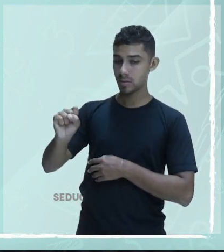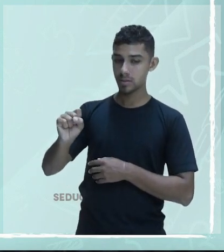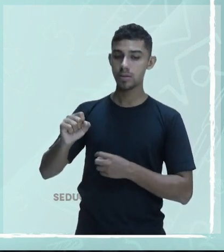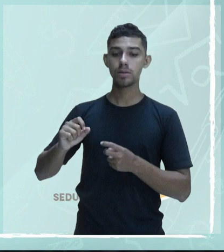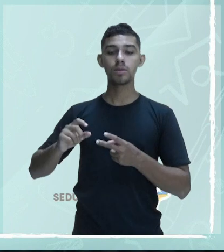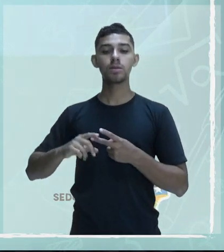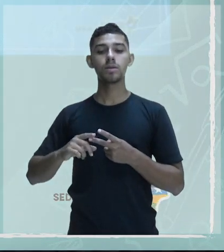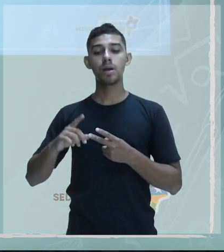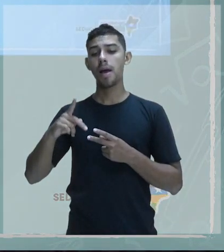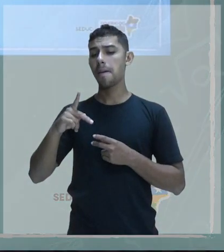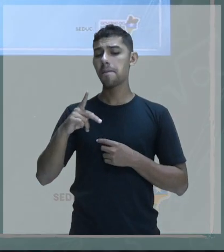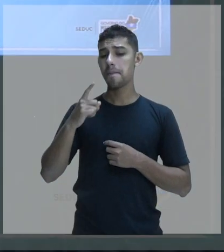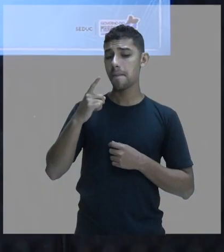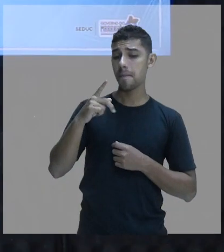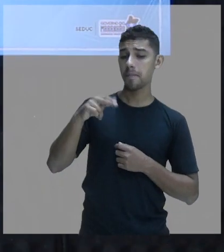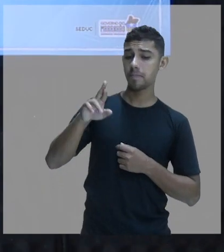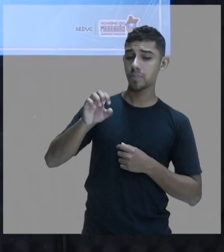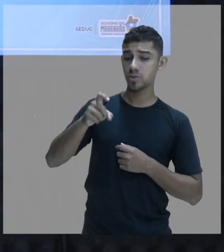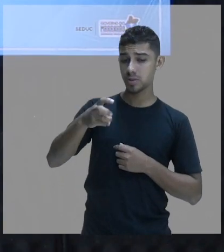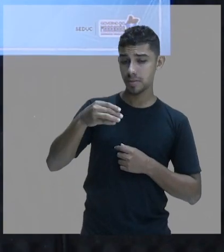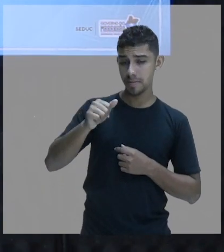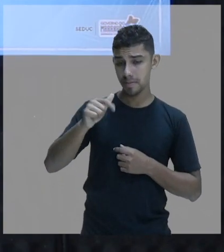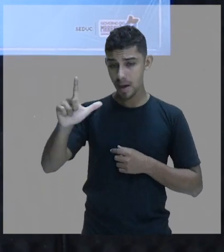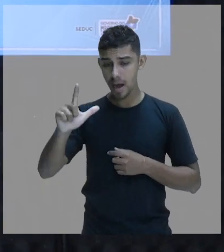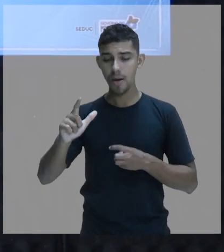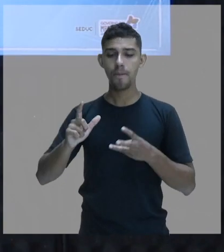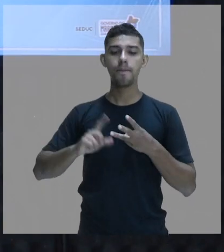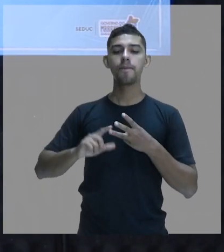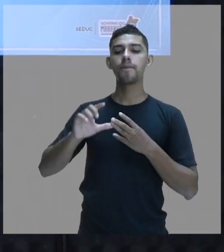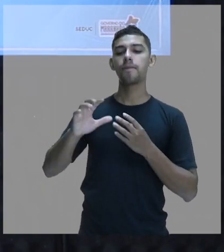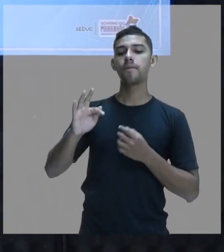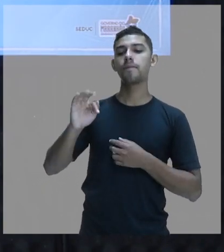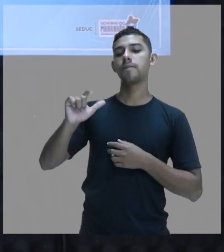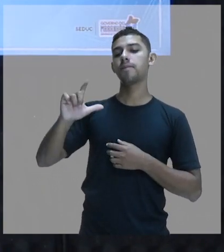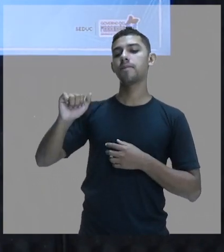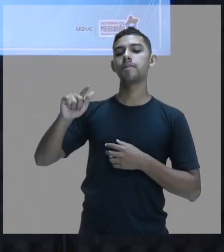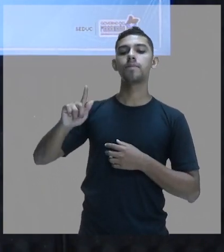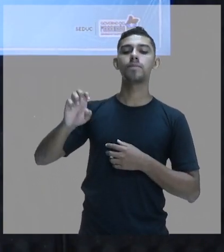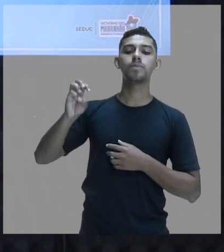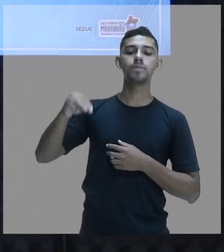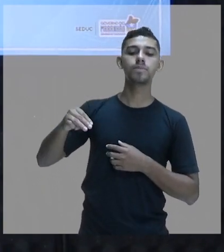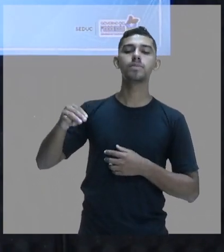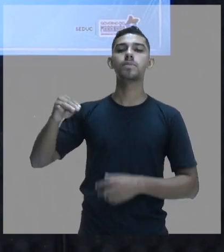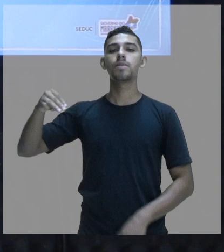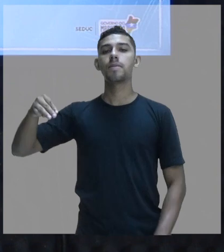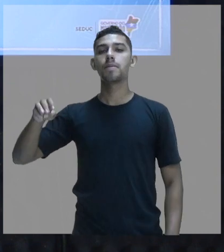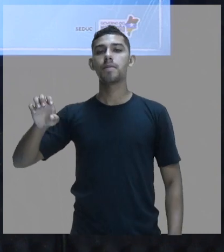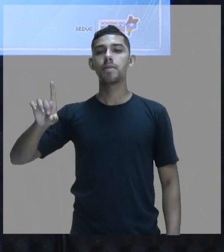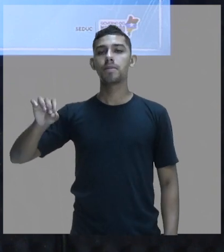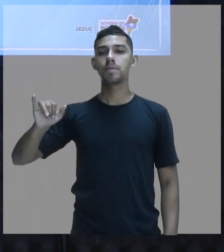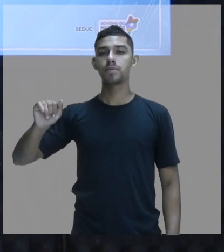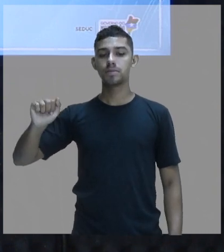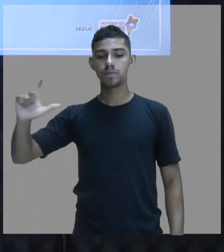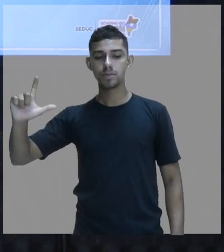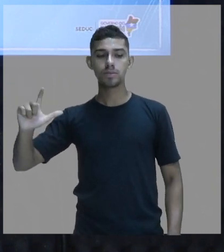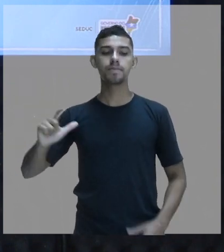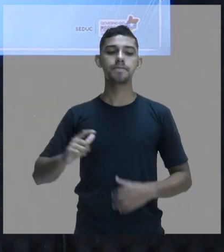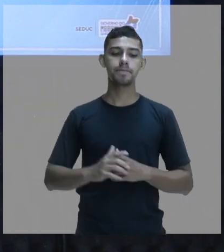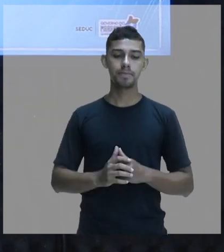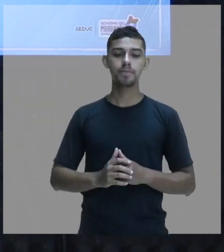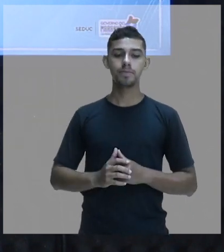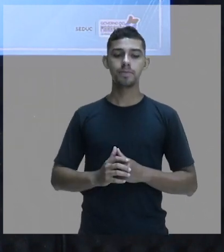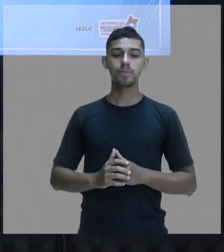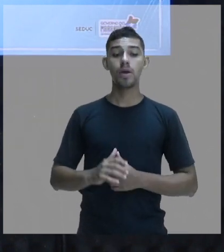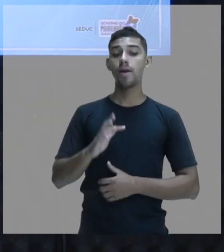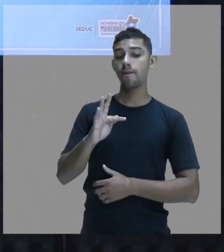falange medial e a falange distal, tá certo? Então, húmero, rádio, una, o rádio sempre está na